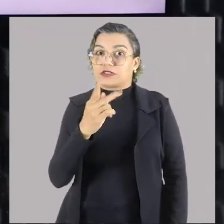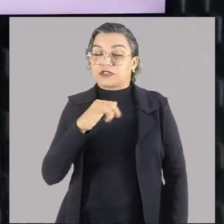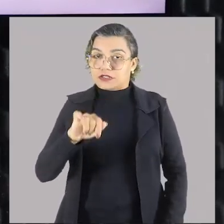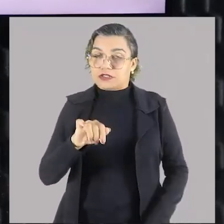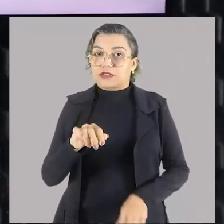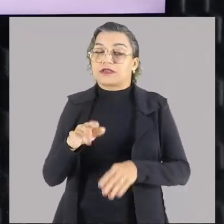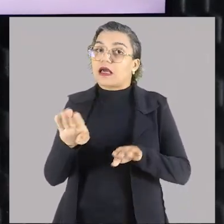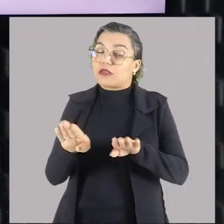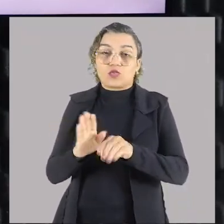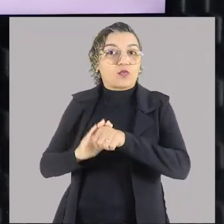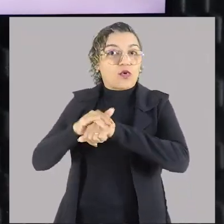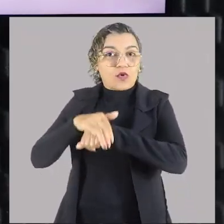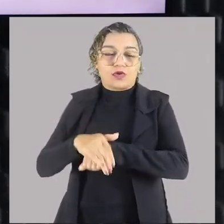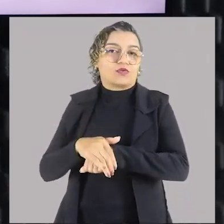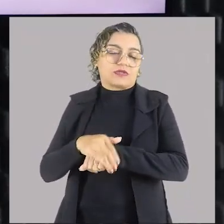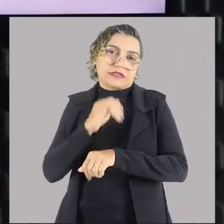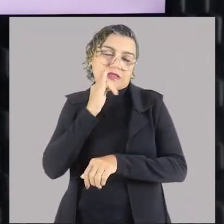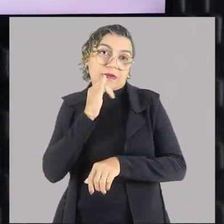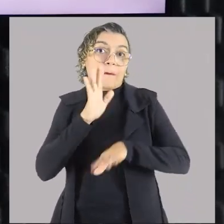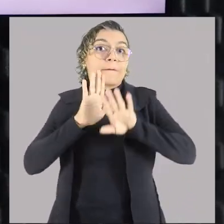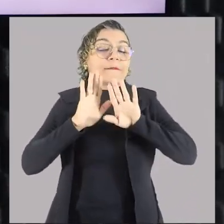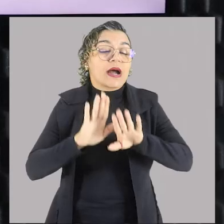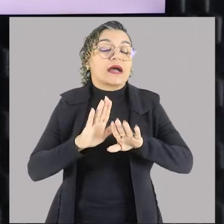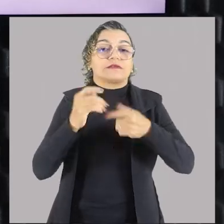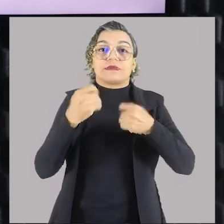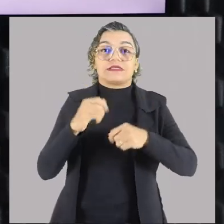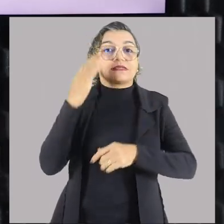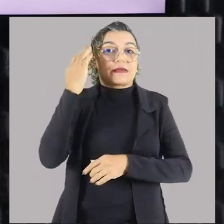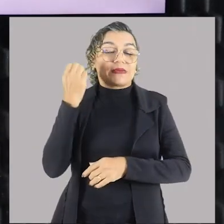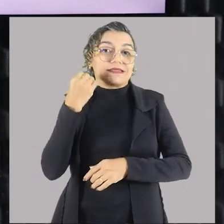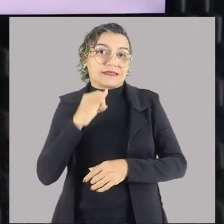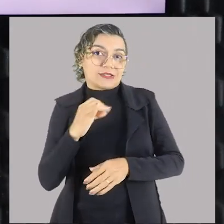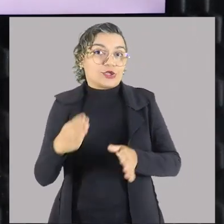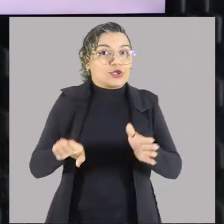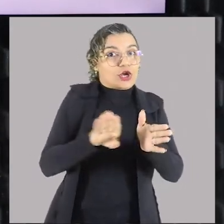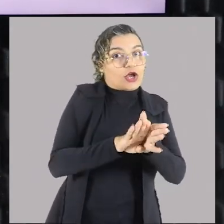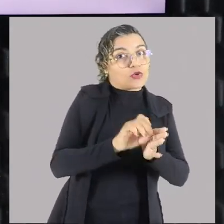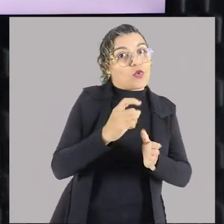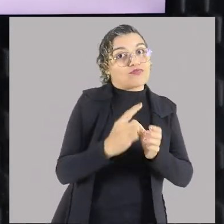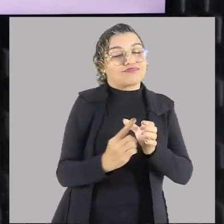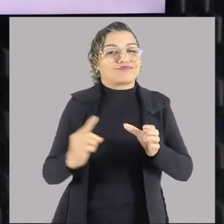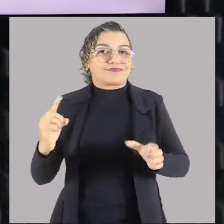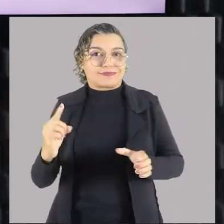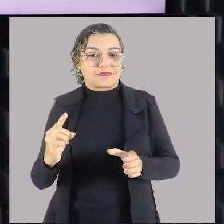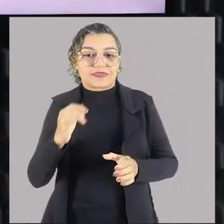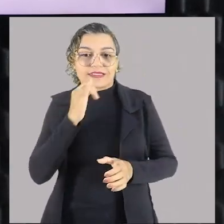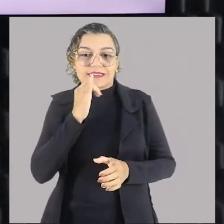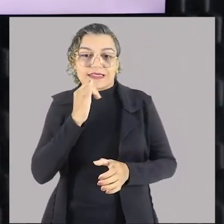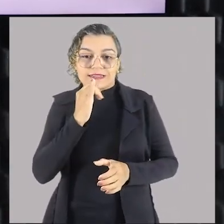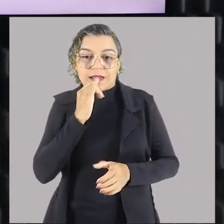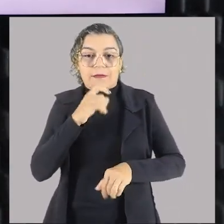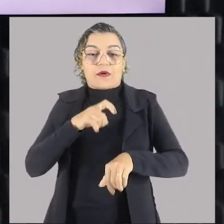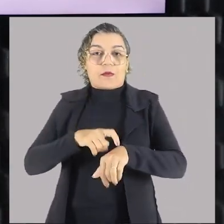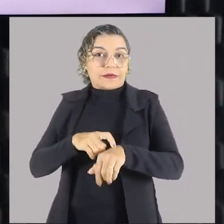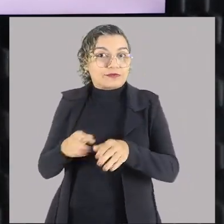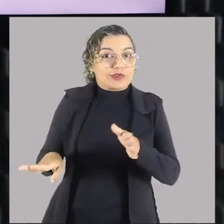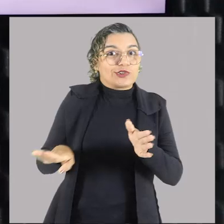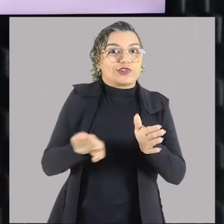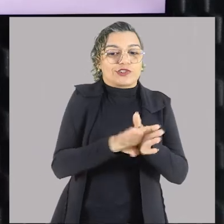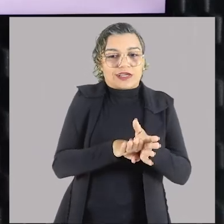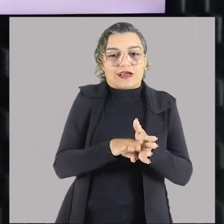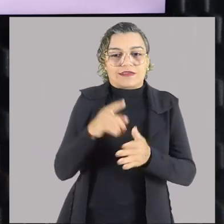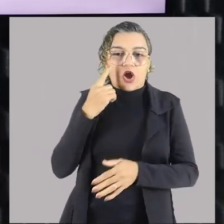está chegando, você está saindo, se você está se despedindo, tá? Good evening é um cumprimento de chegada.